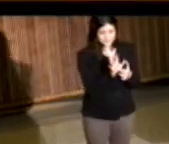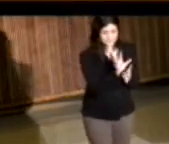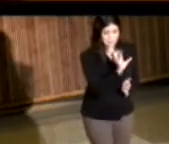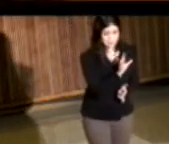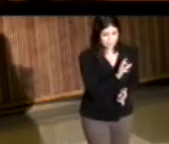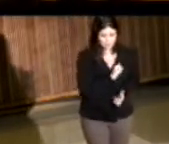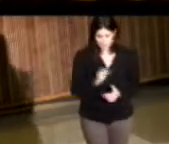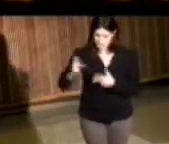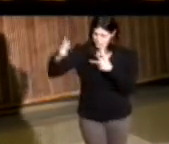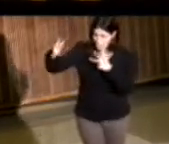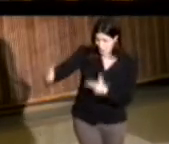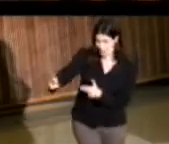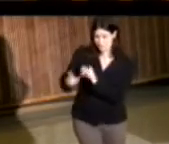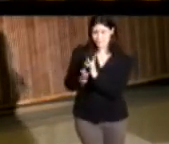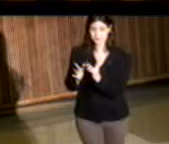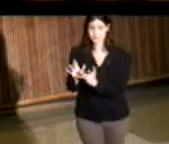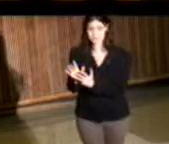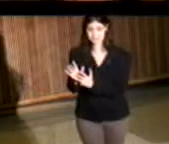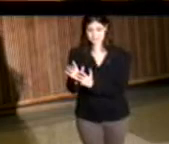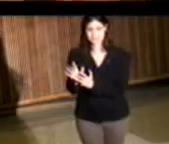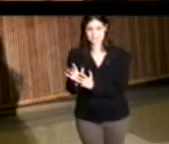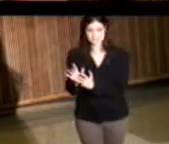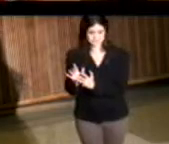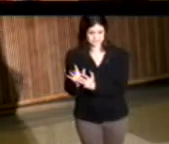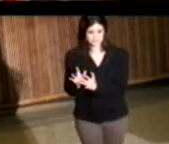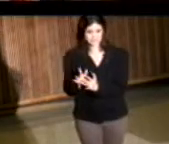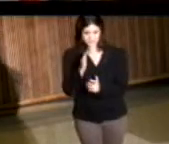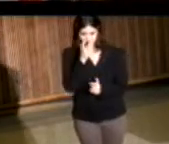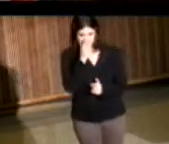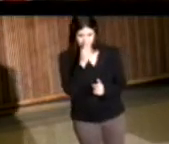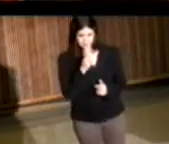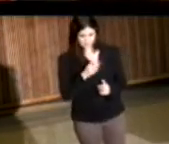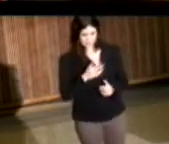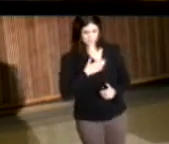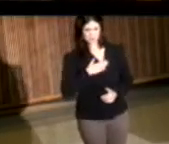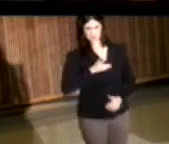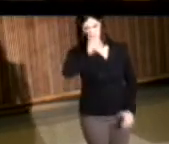que Jesus está ensinando para a gente, você vai tirar de você.